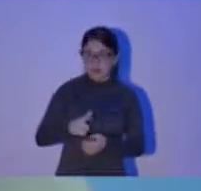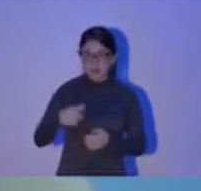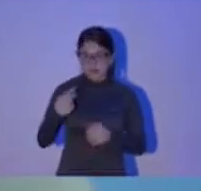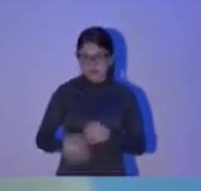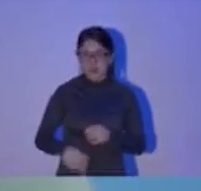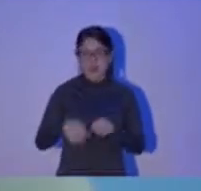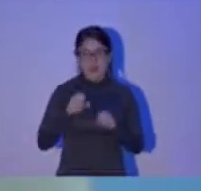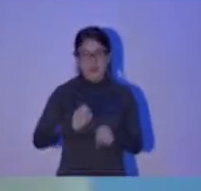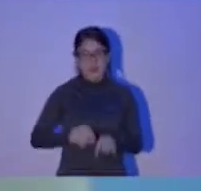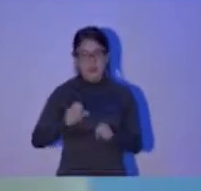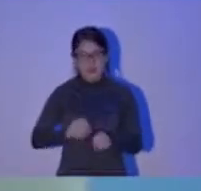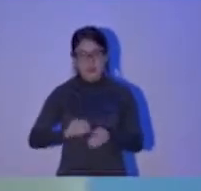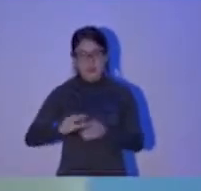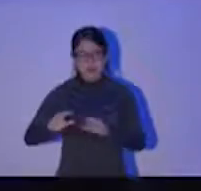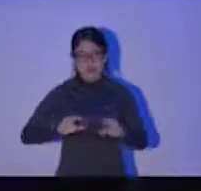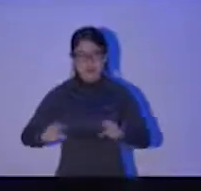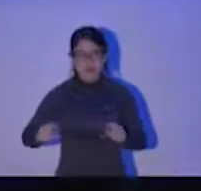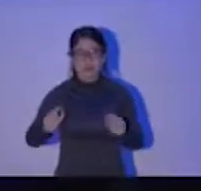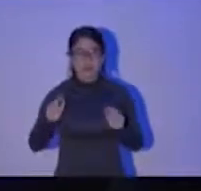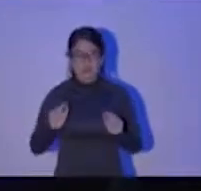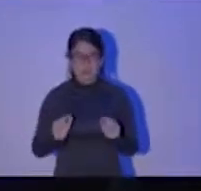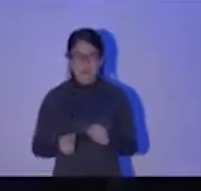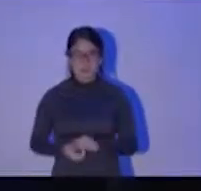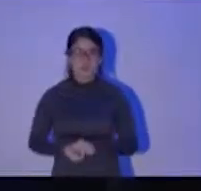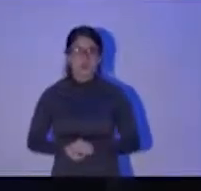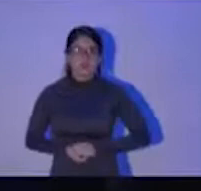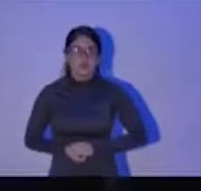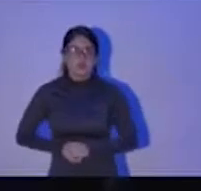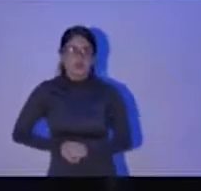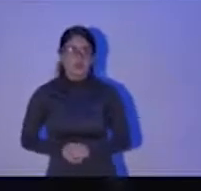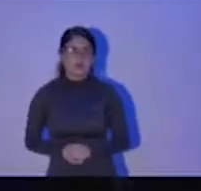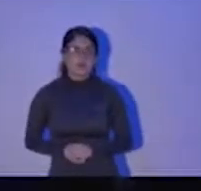educacional? Obrigada, Pedro. Sem dúvida.